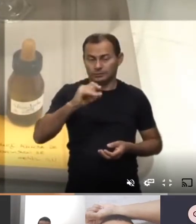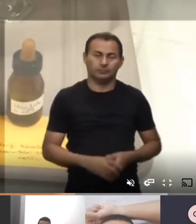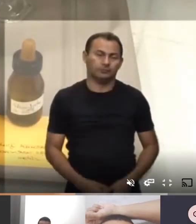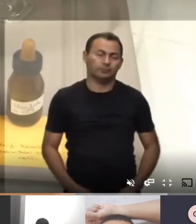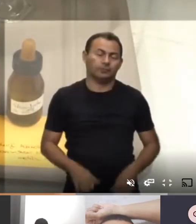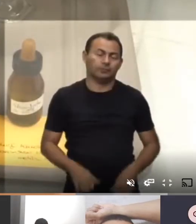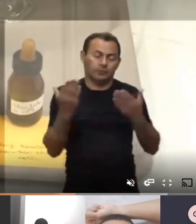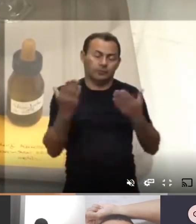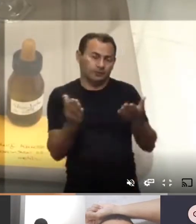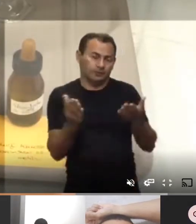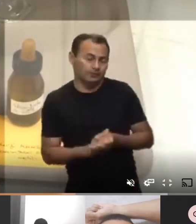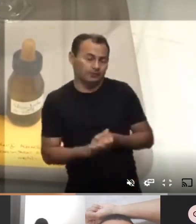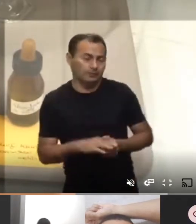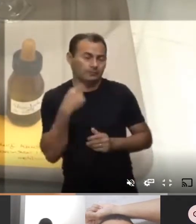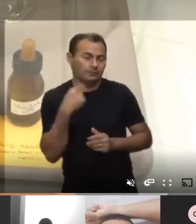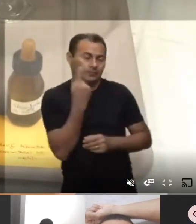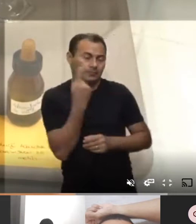Até que